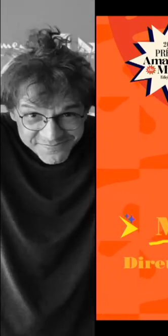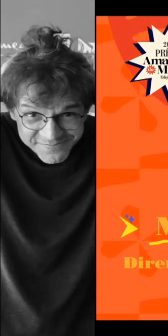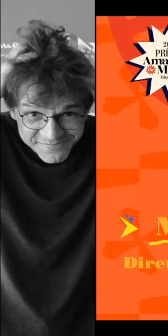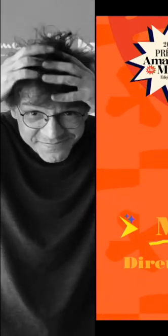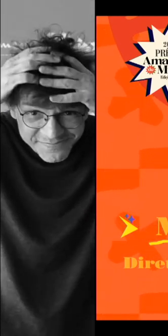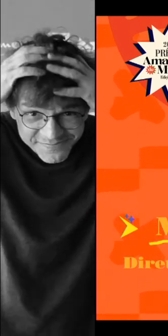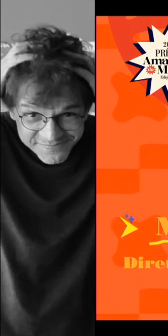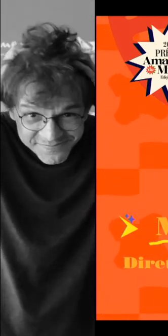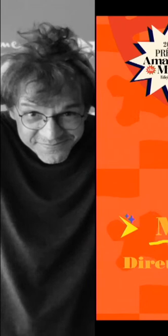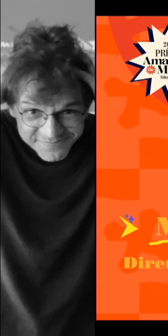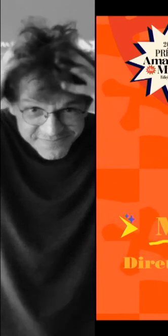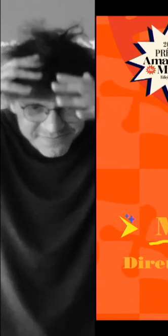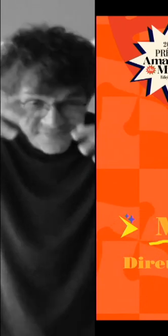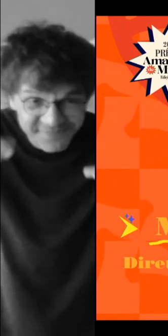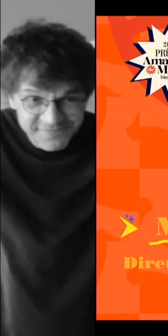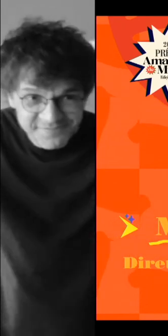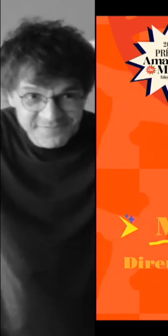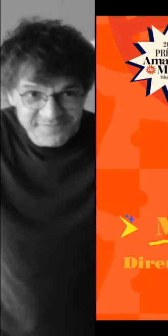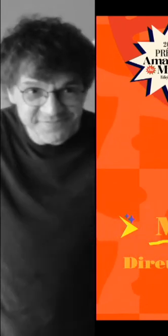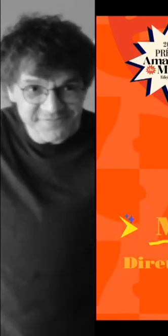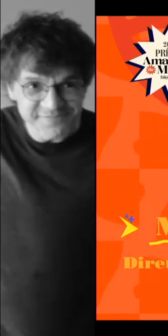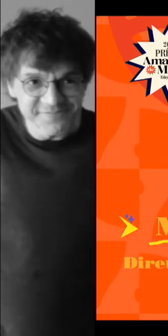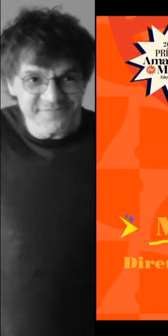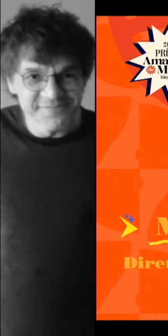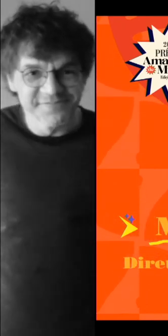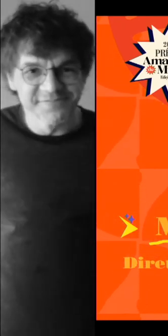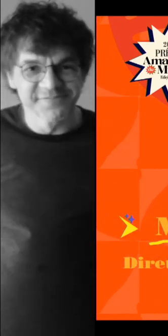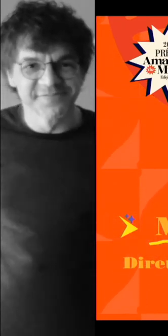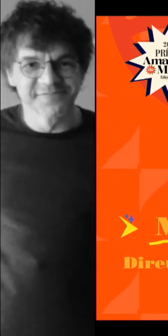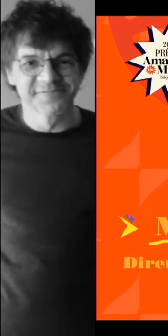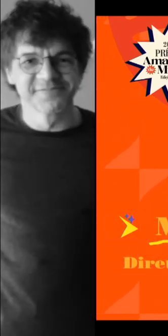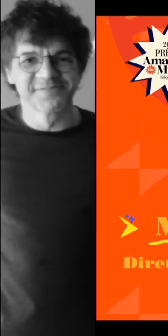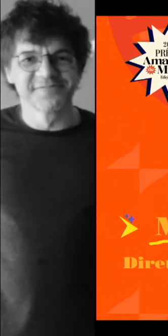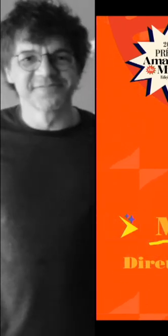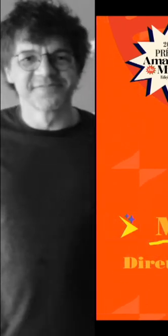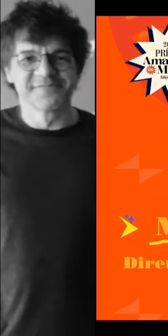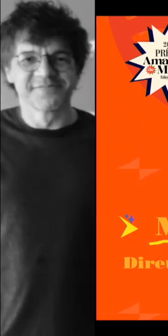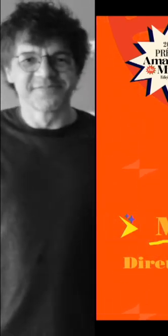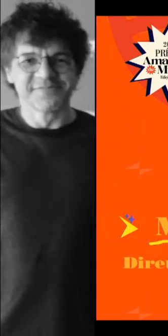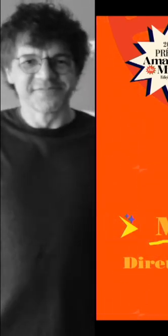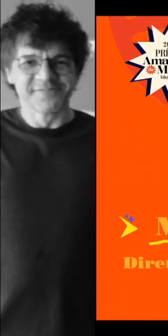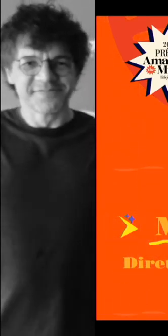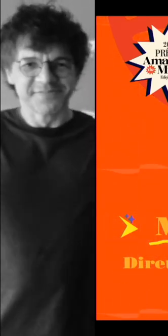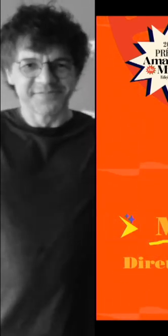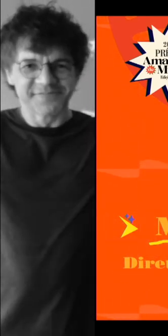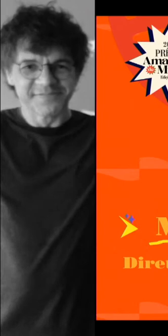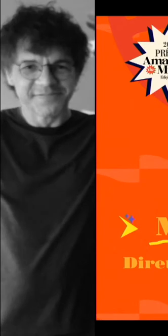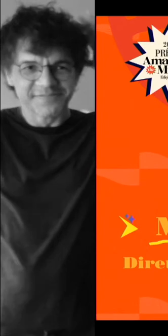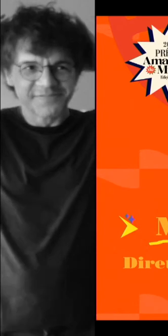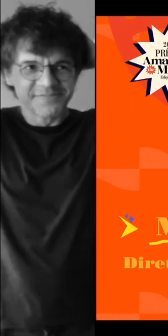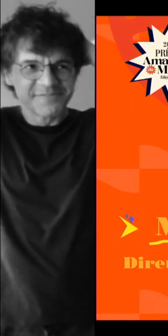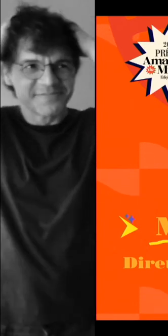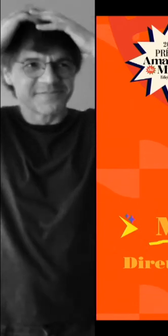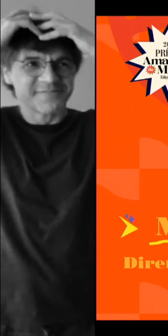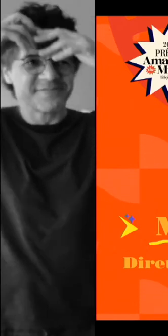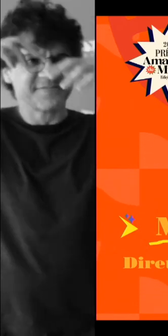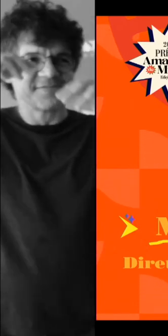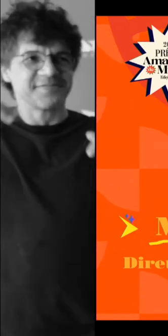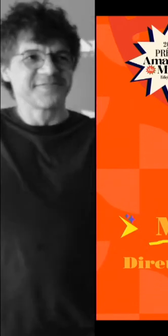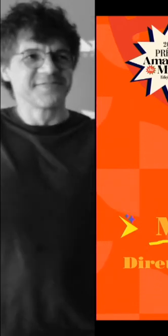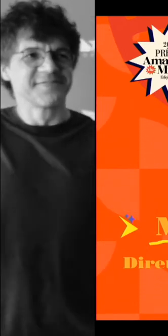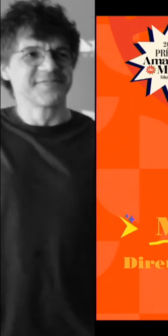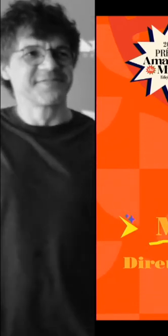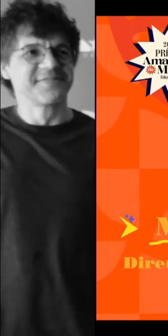musical e diretor de arte brasileiro, atuante na produção musical e direção artística de trabalhos musicais desde